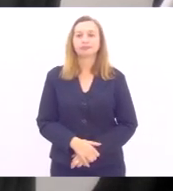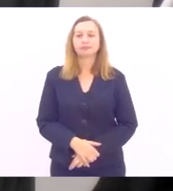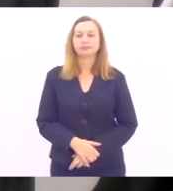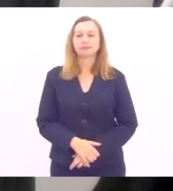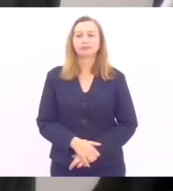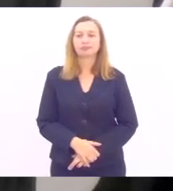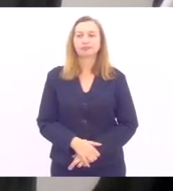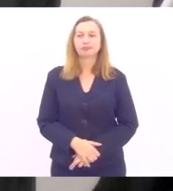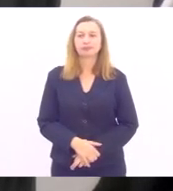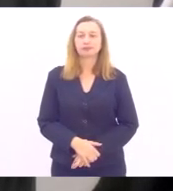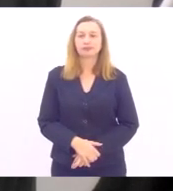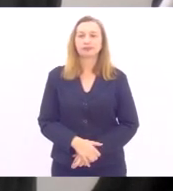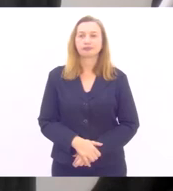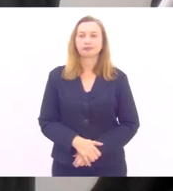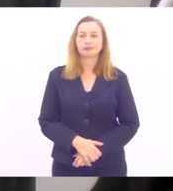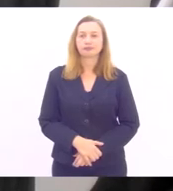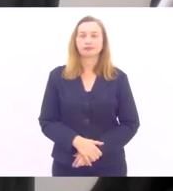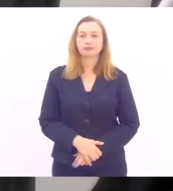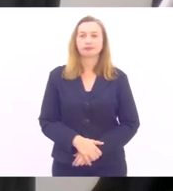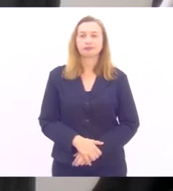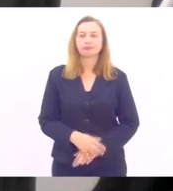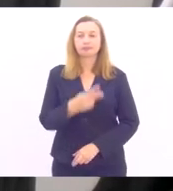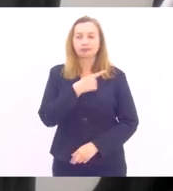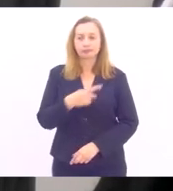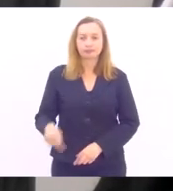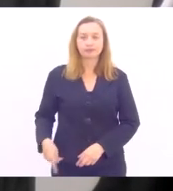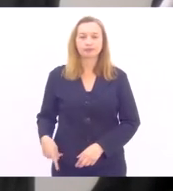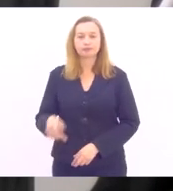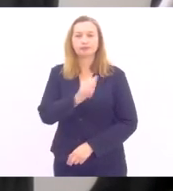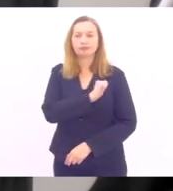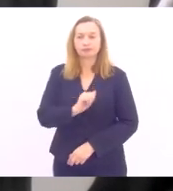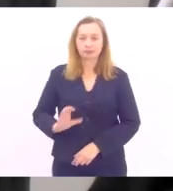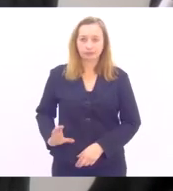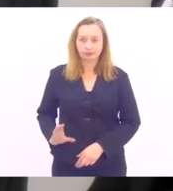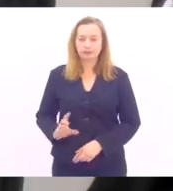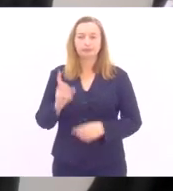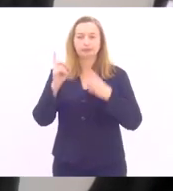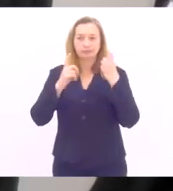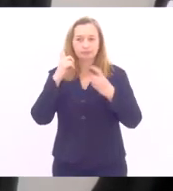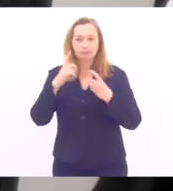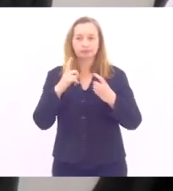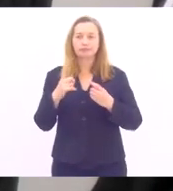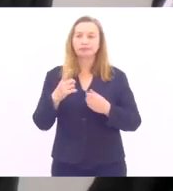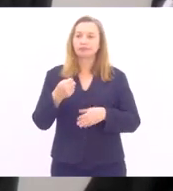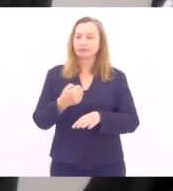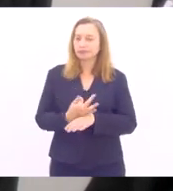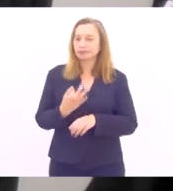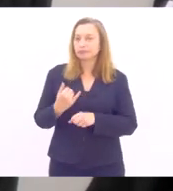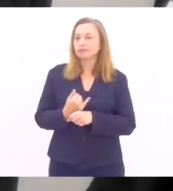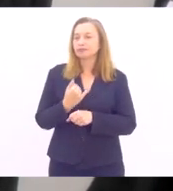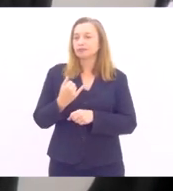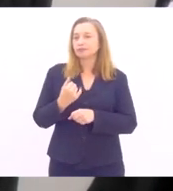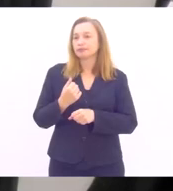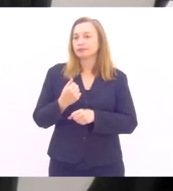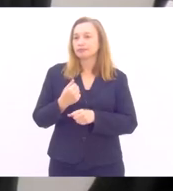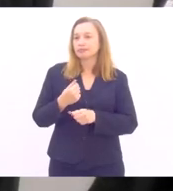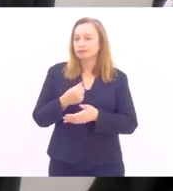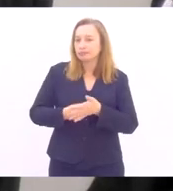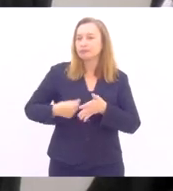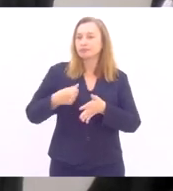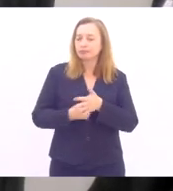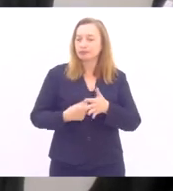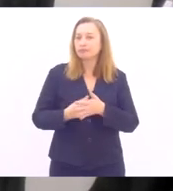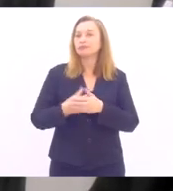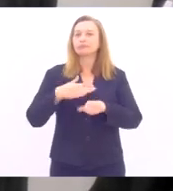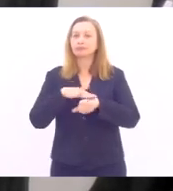nós estávamos preocupados, o presidente André Siciliano insistiu que eu entrasse, que eu conversasse bastante com o Ministério Público